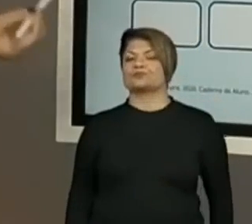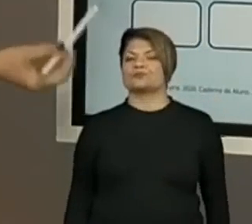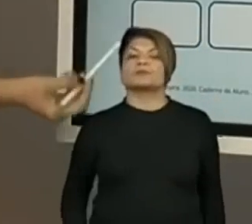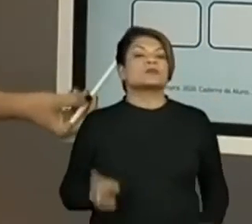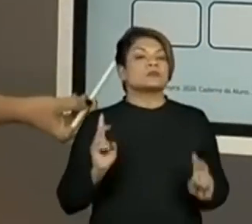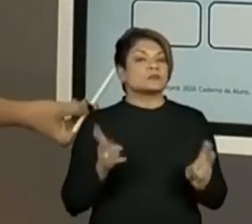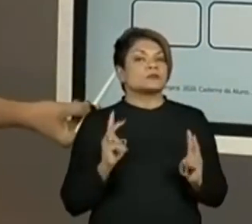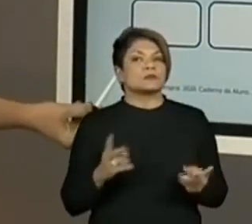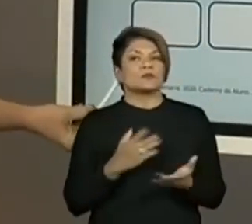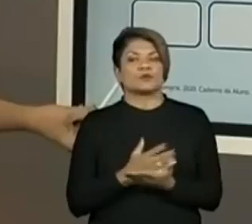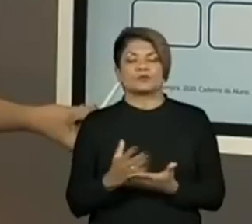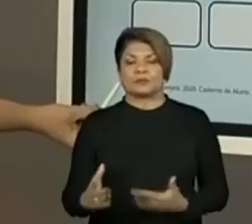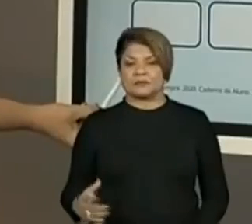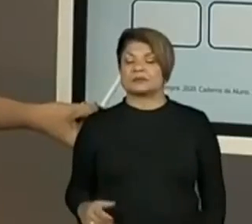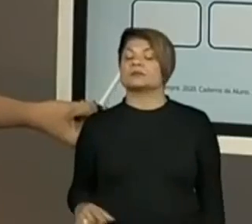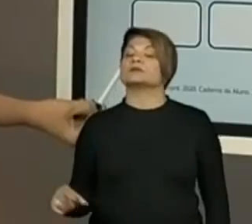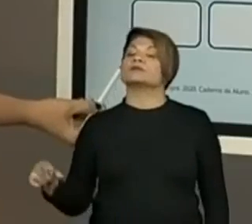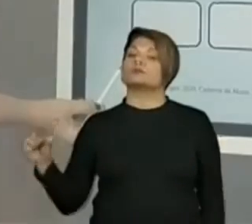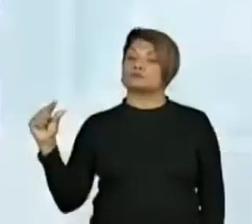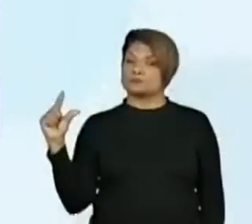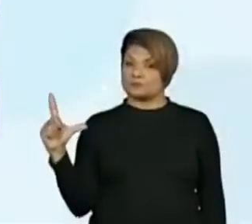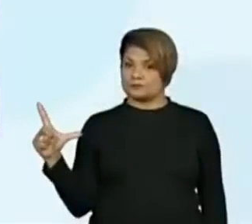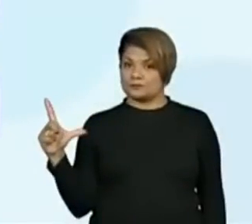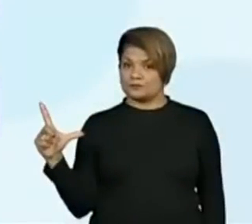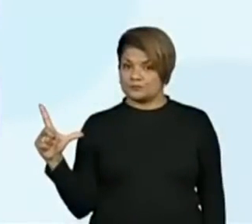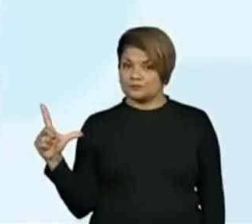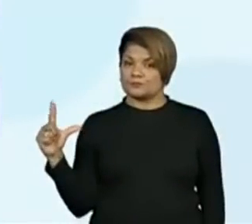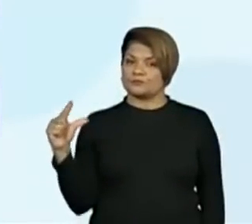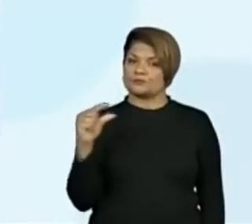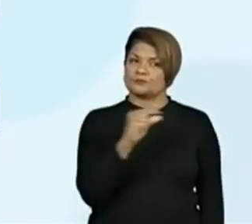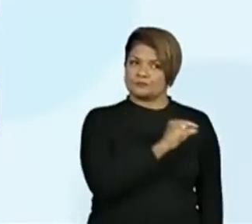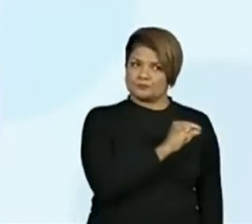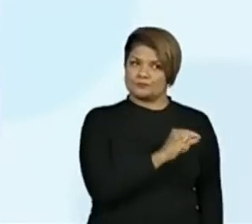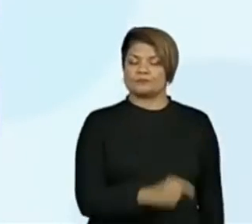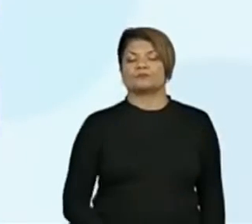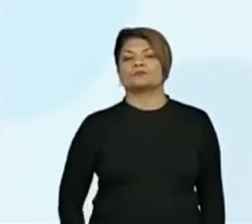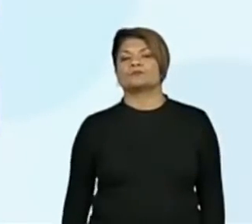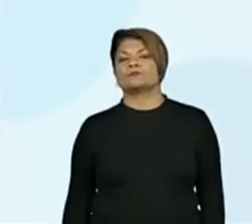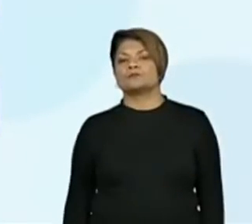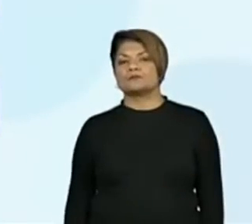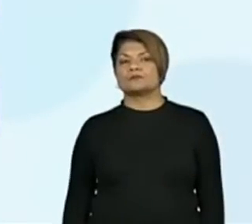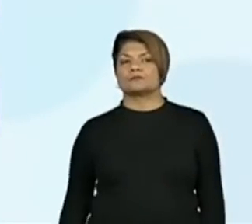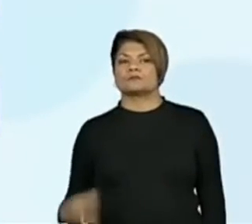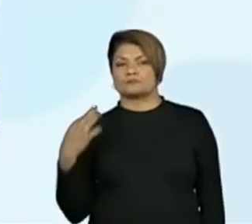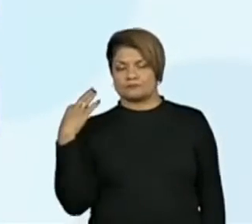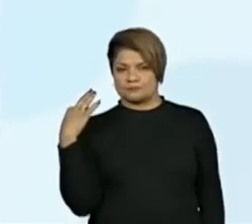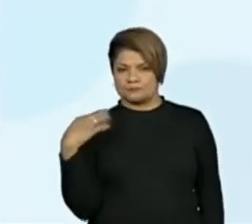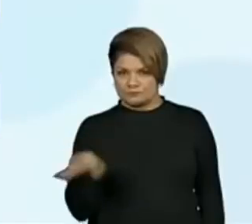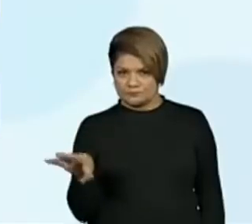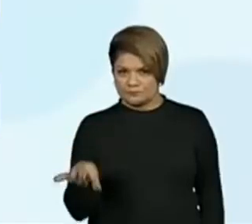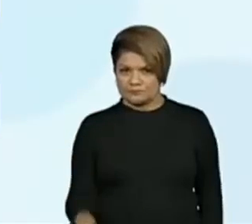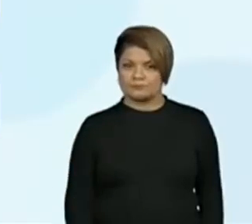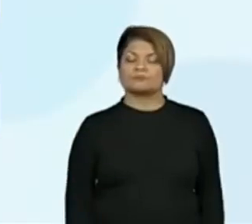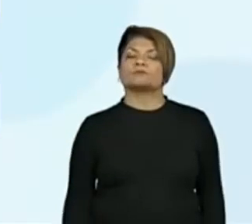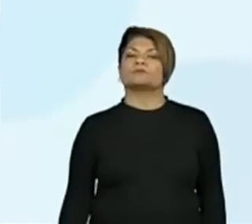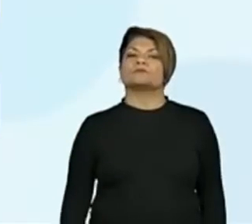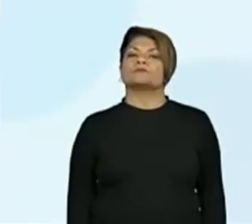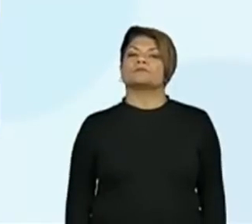Sempre começando da esquerda para a direita, certo?